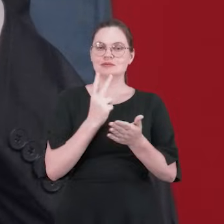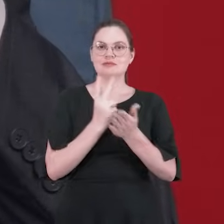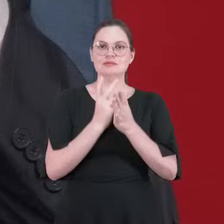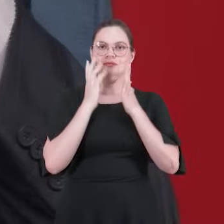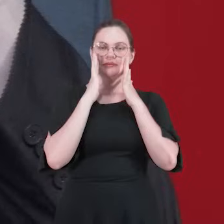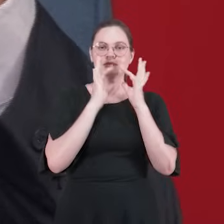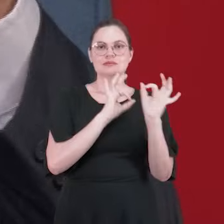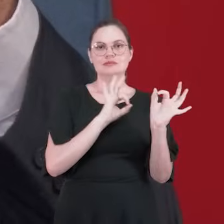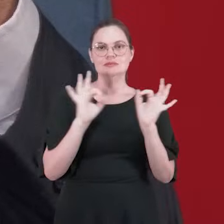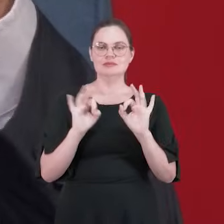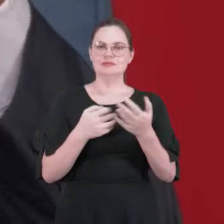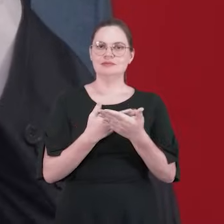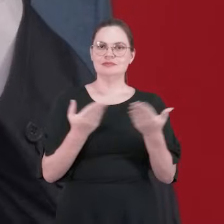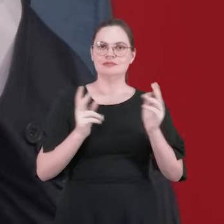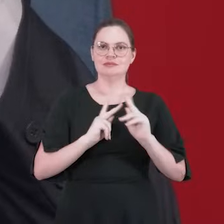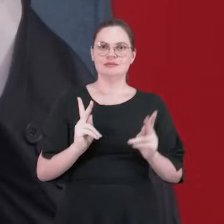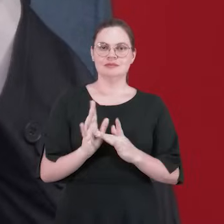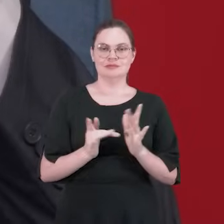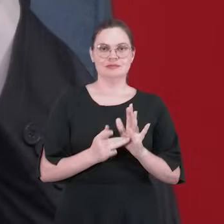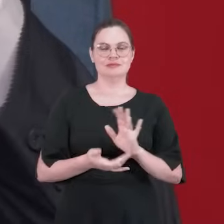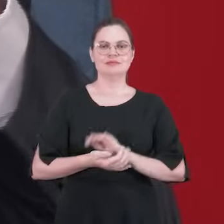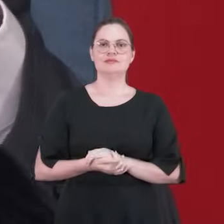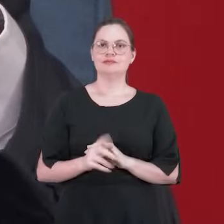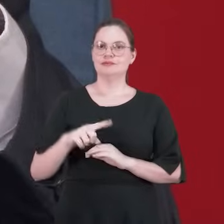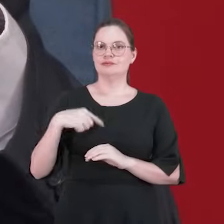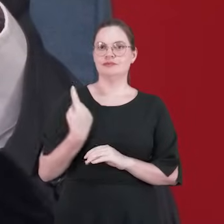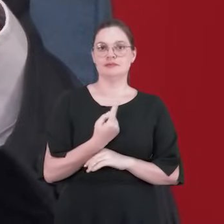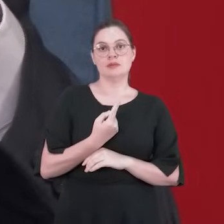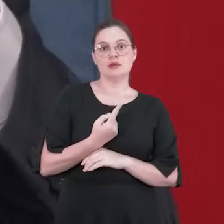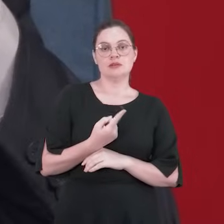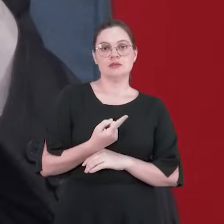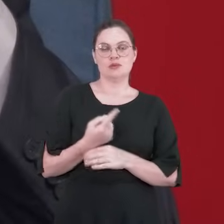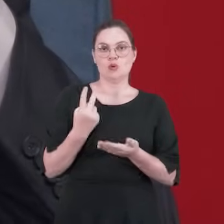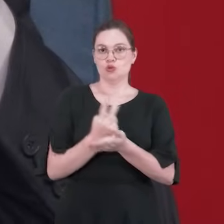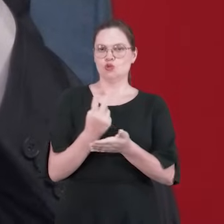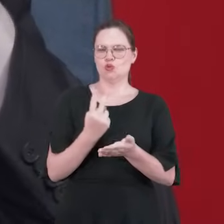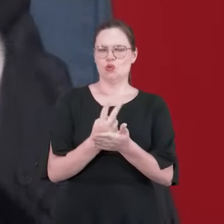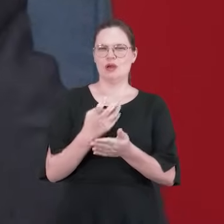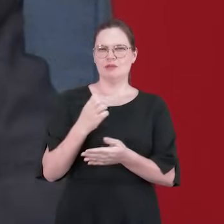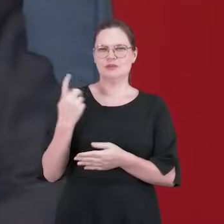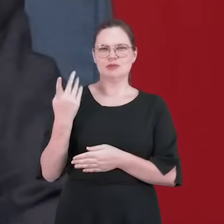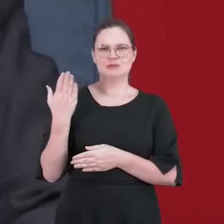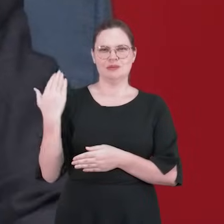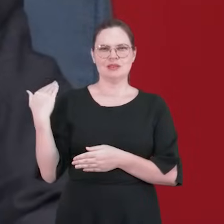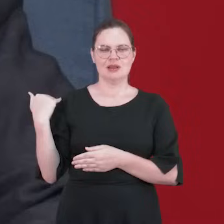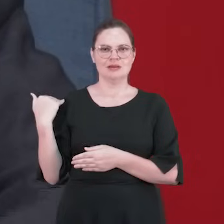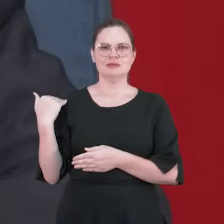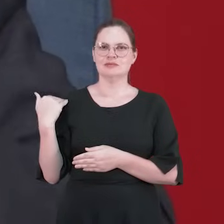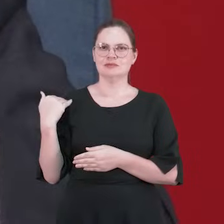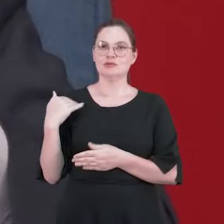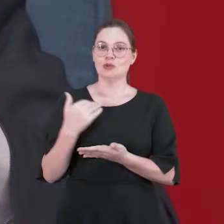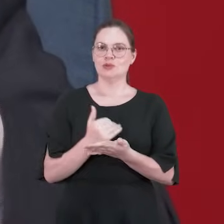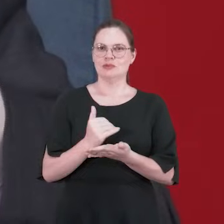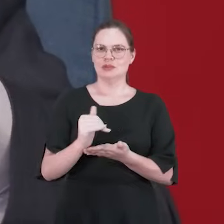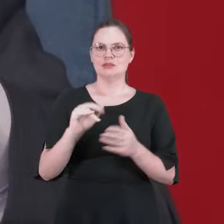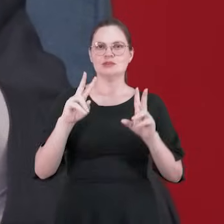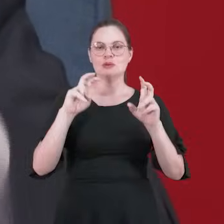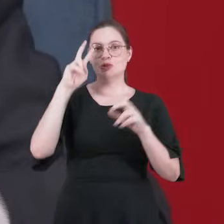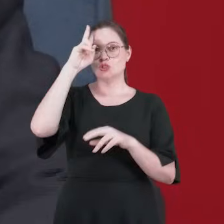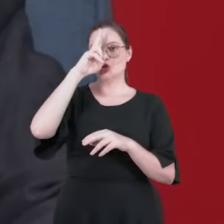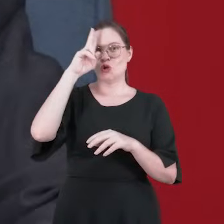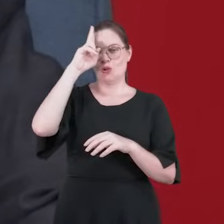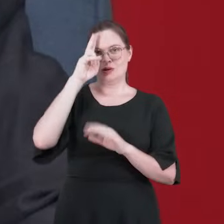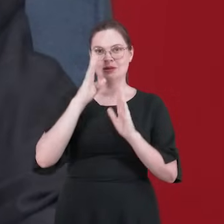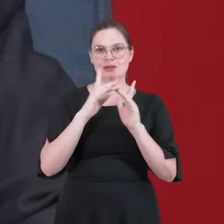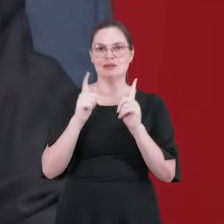atentos. A paz do Senhor a todos. Nós vamos continuar com aquilo que nós começamos ainda nesse